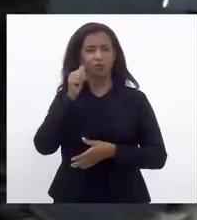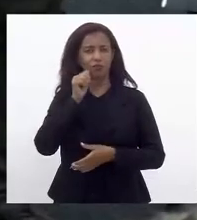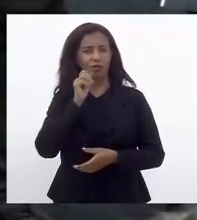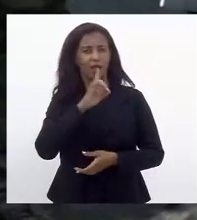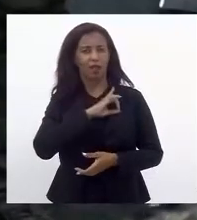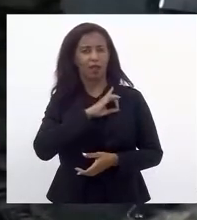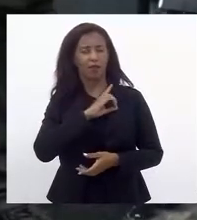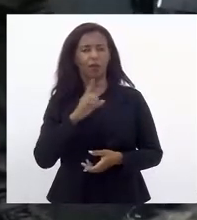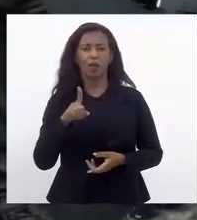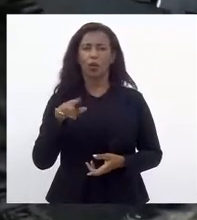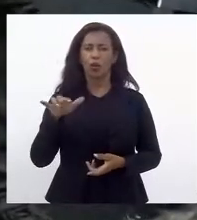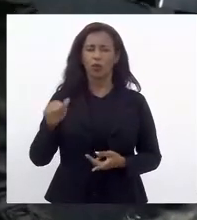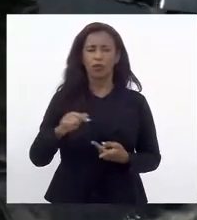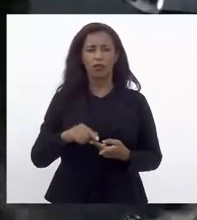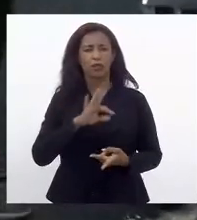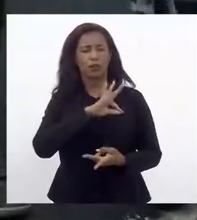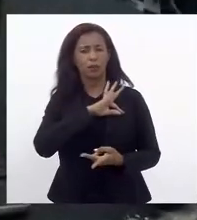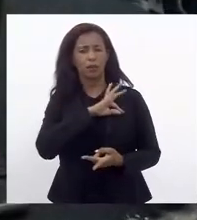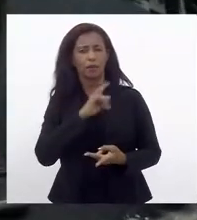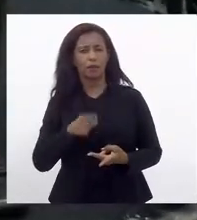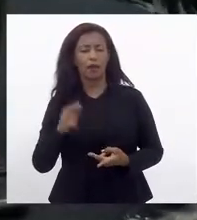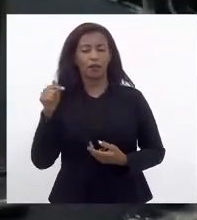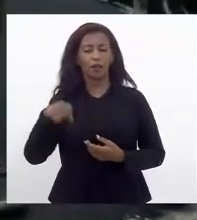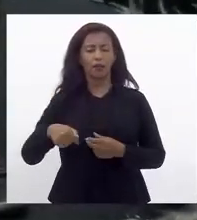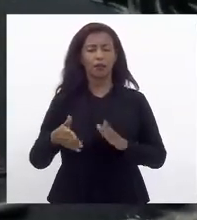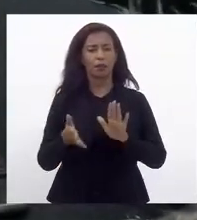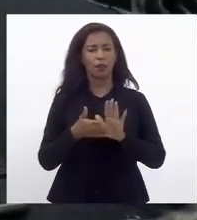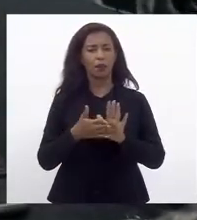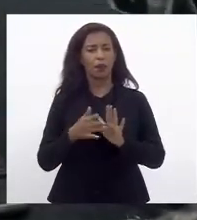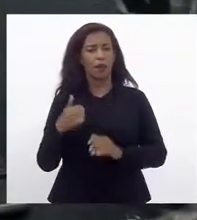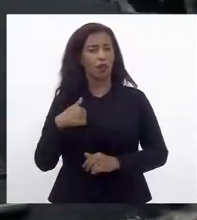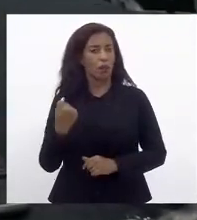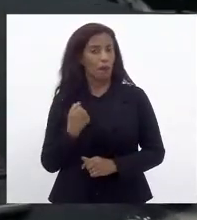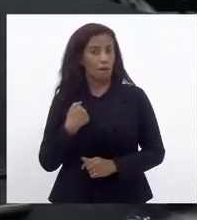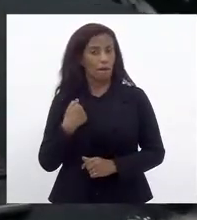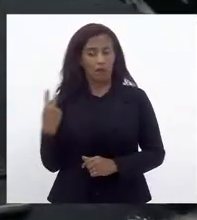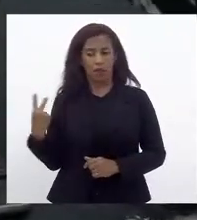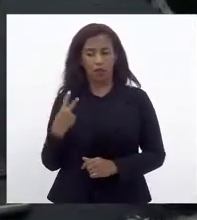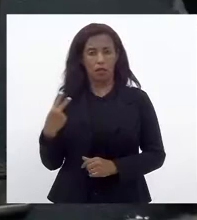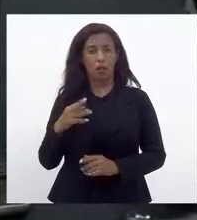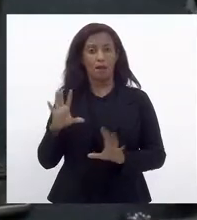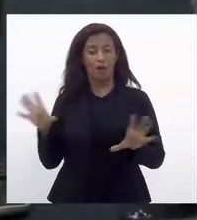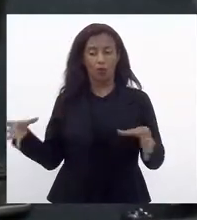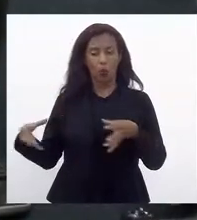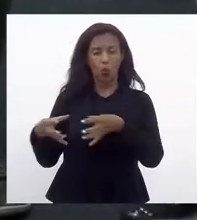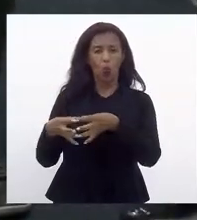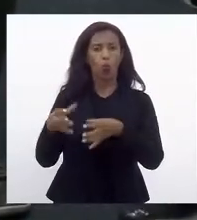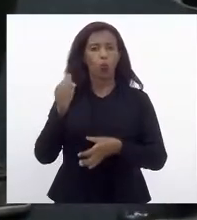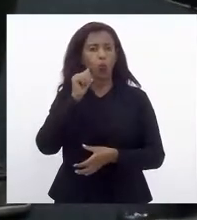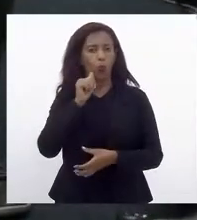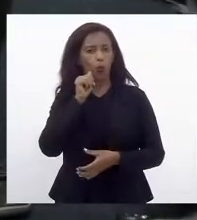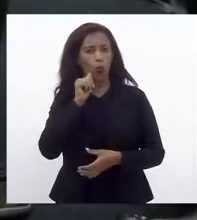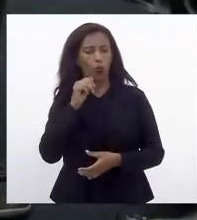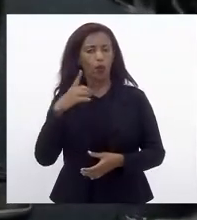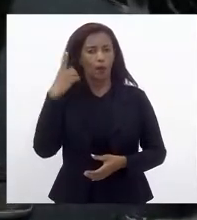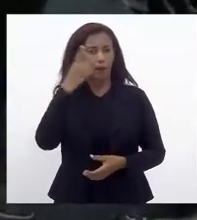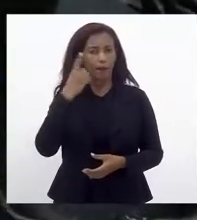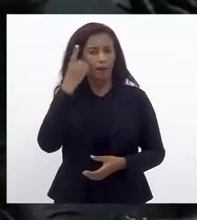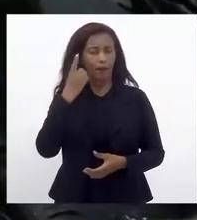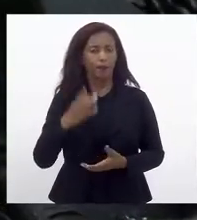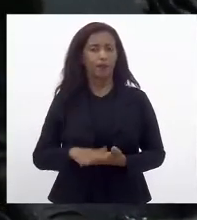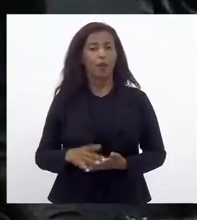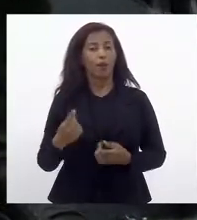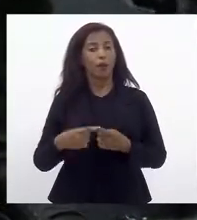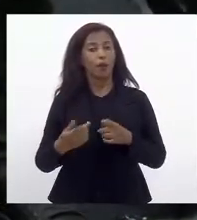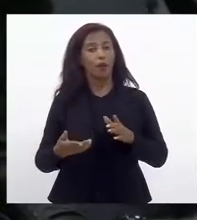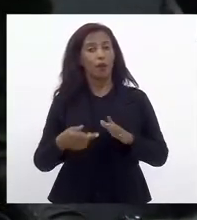Rocha, a deputada Lucinha, que essa seria a proposição não minha e da Zeidan, mas da bancada feminina, porque entendemos que é uma